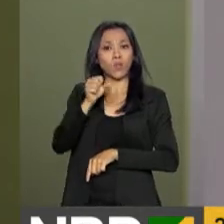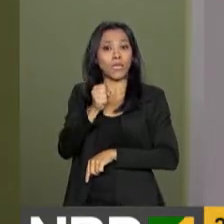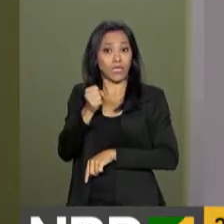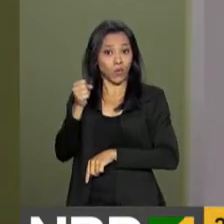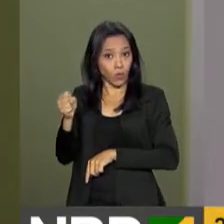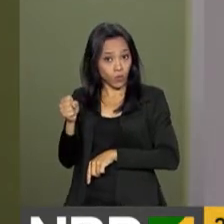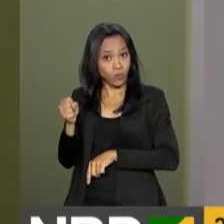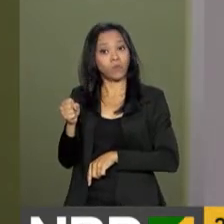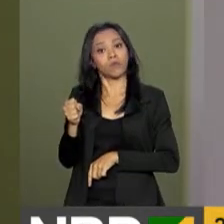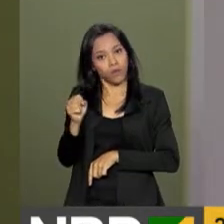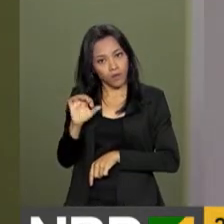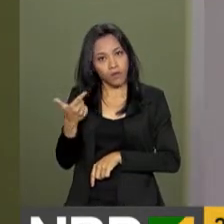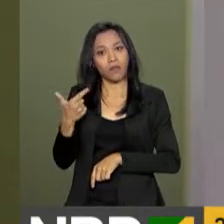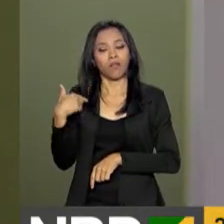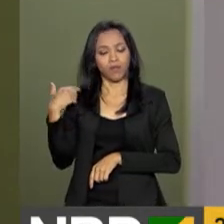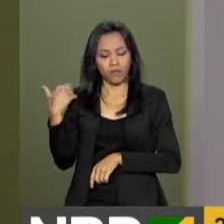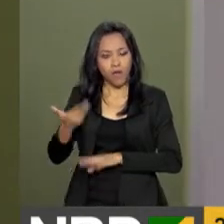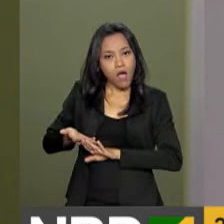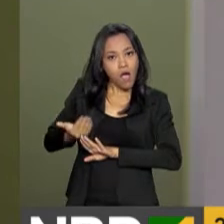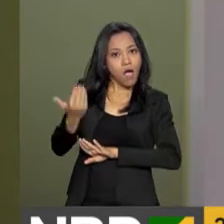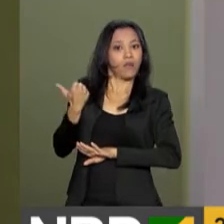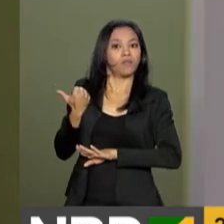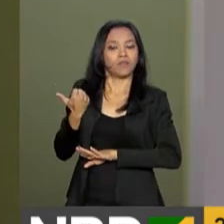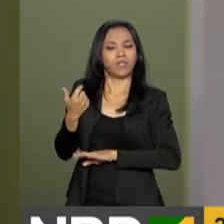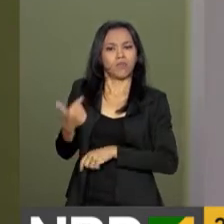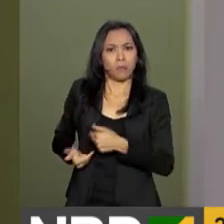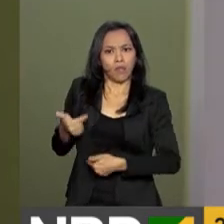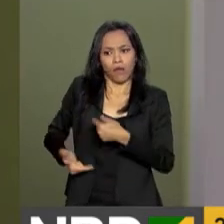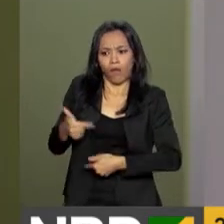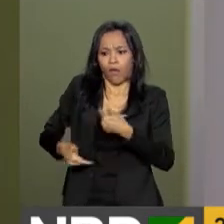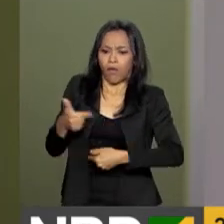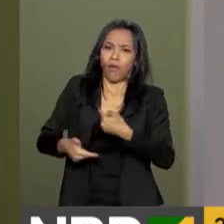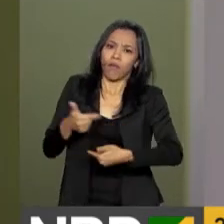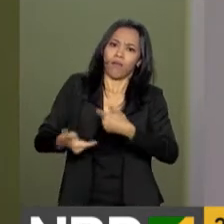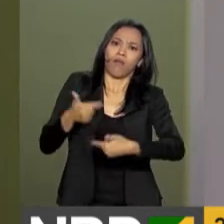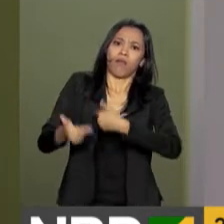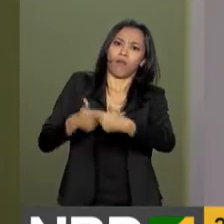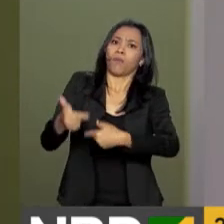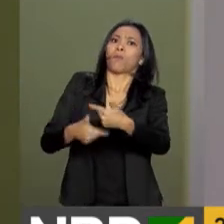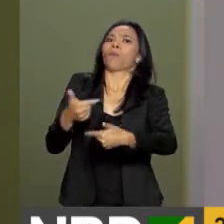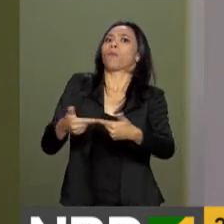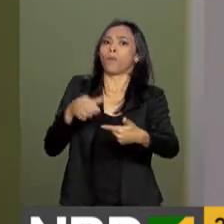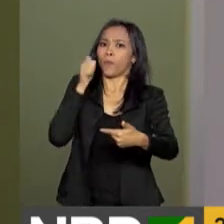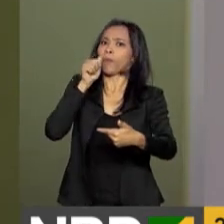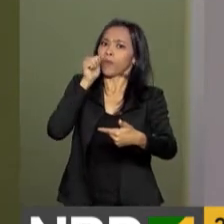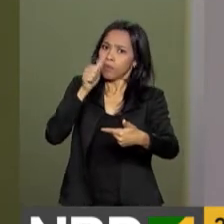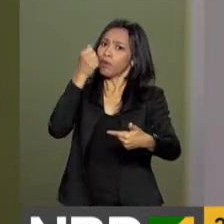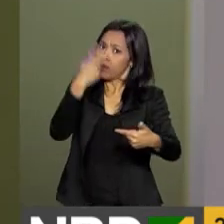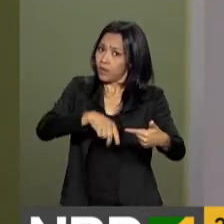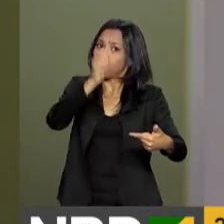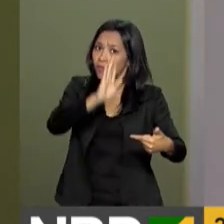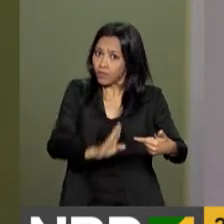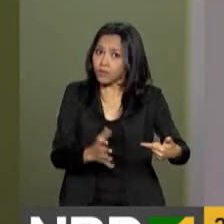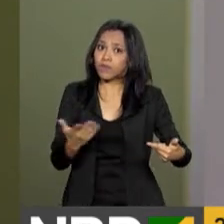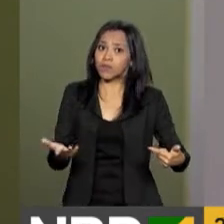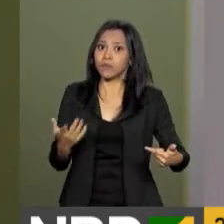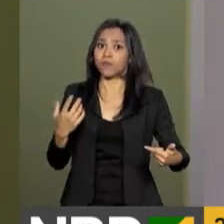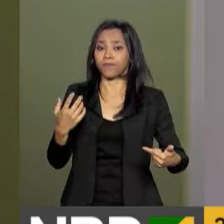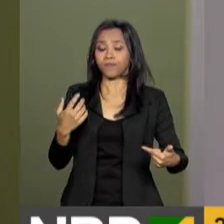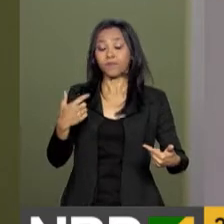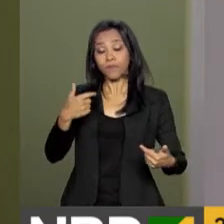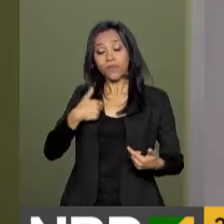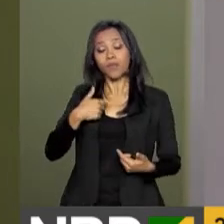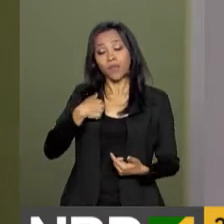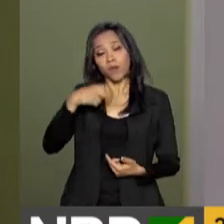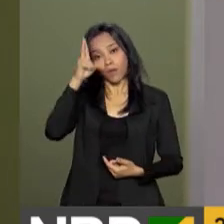evidentemente que houve um trabalho anterior extraordinário da mulher brasileira ai eu me recordo ainda